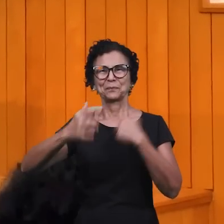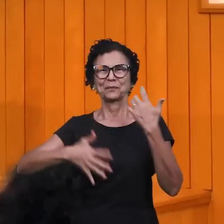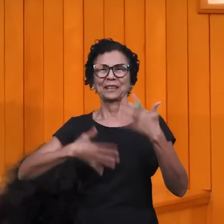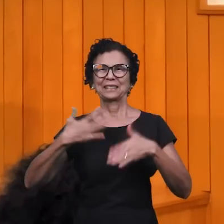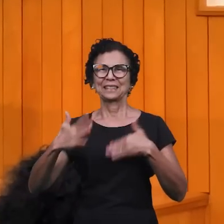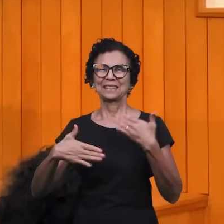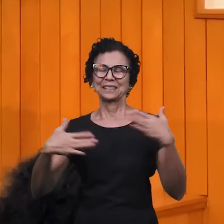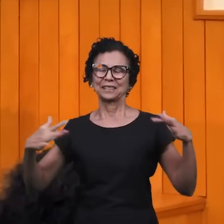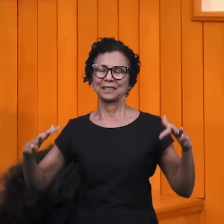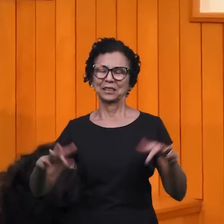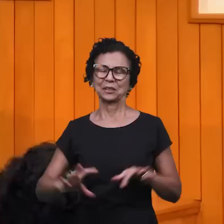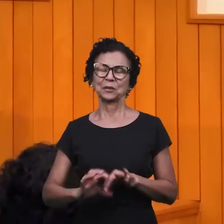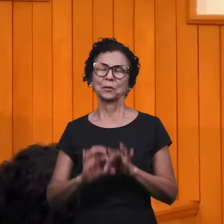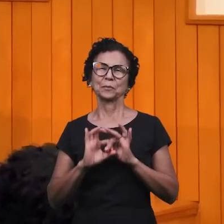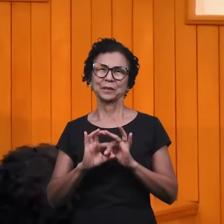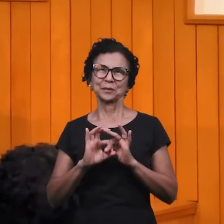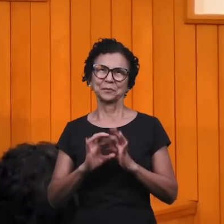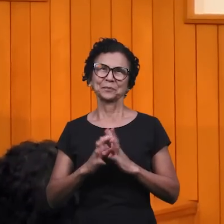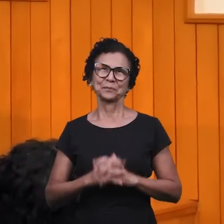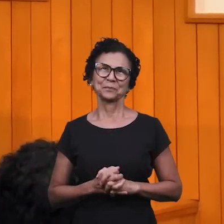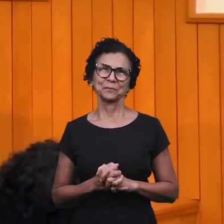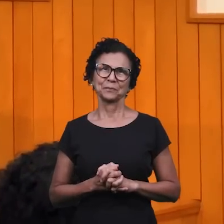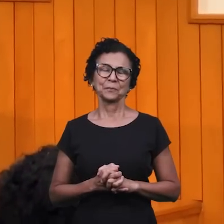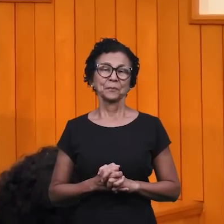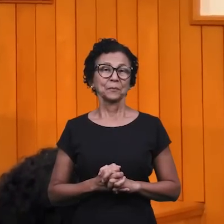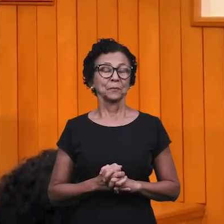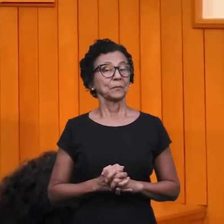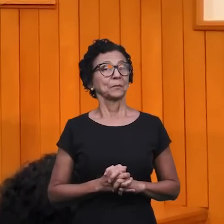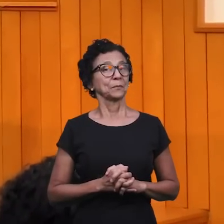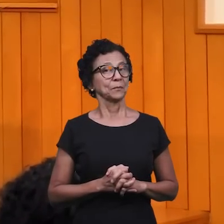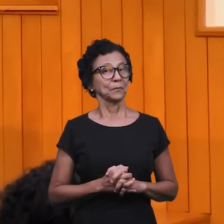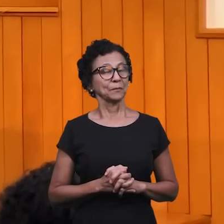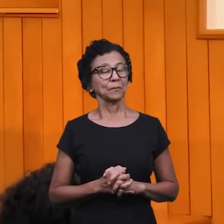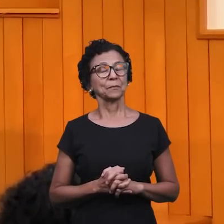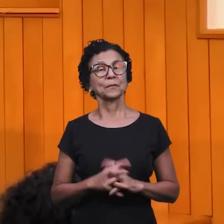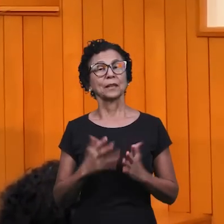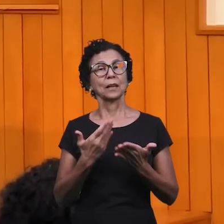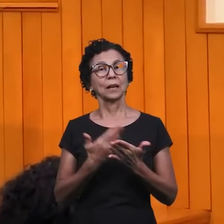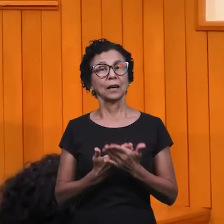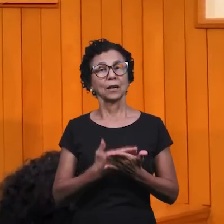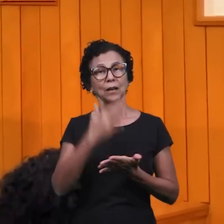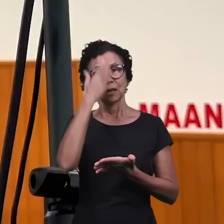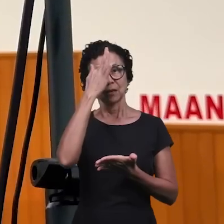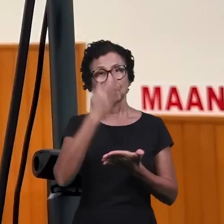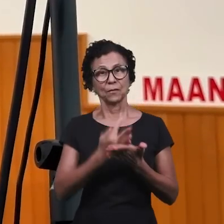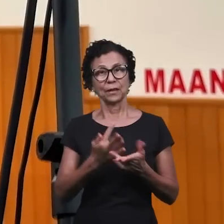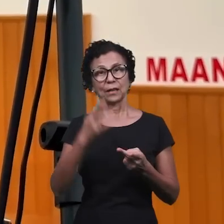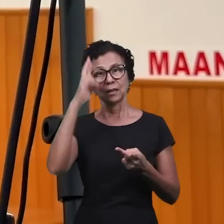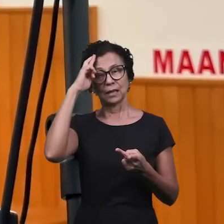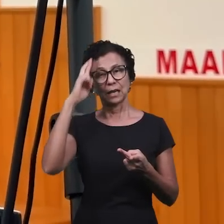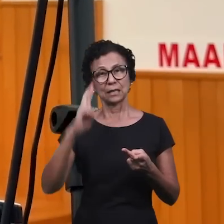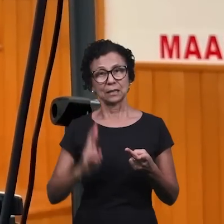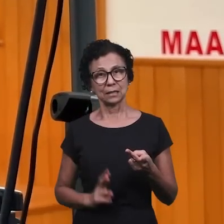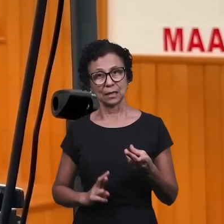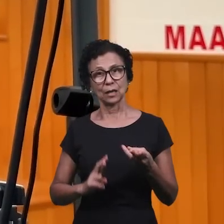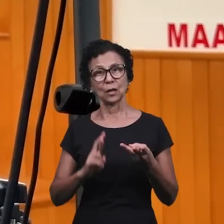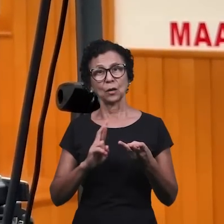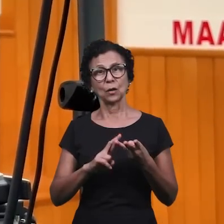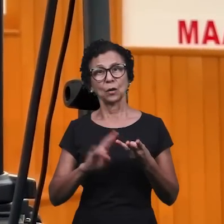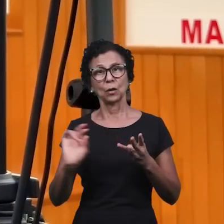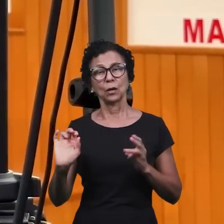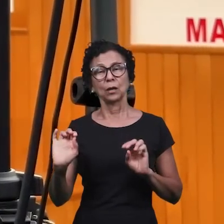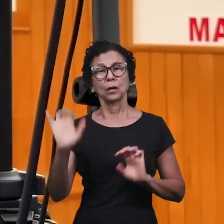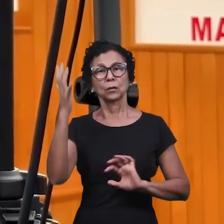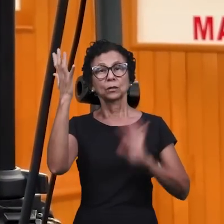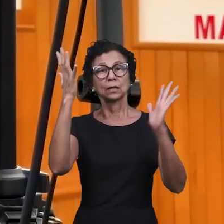grande alegria e comunhão para os irmãos. A seguir, foram ministradas a aula sobre fé e razão, a aula sobre